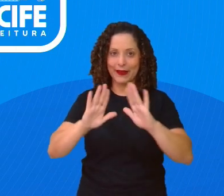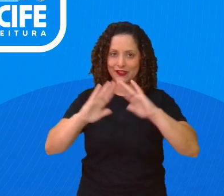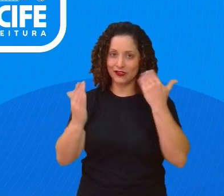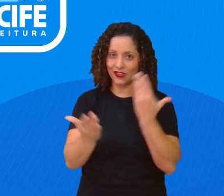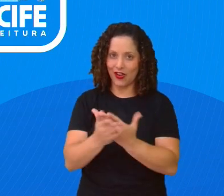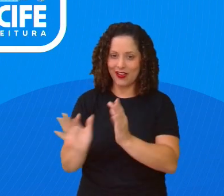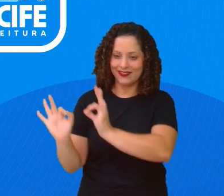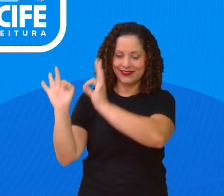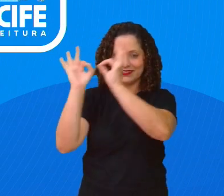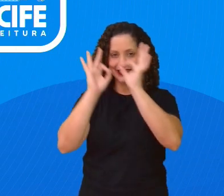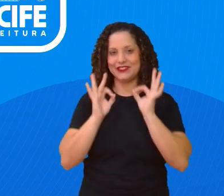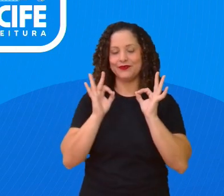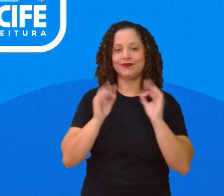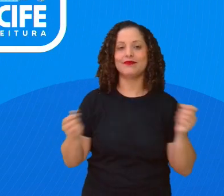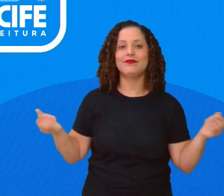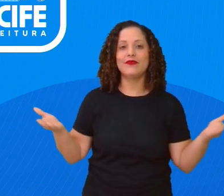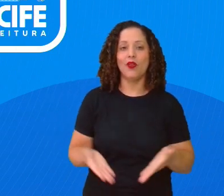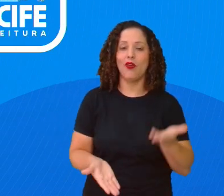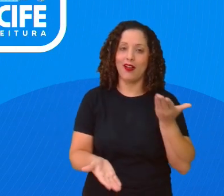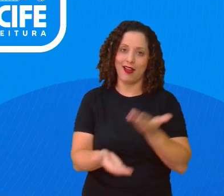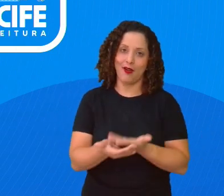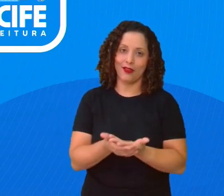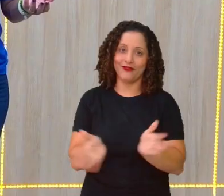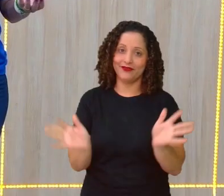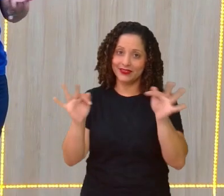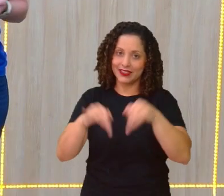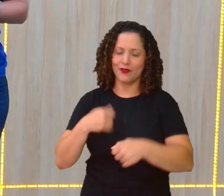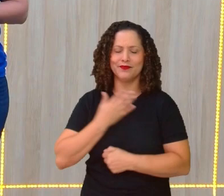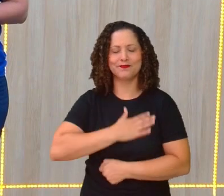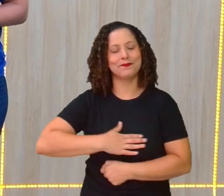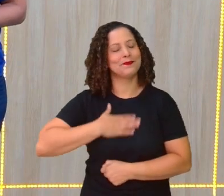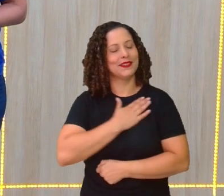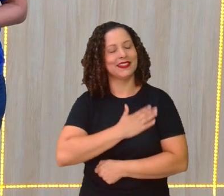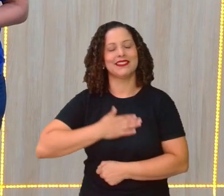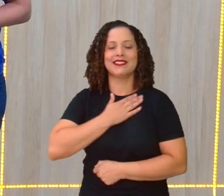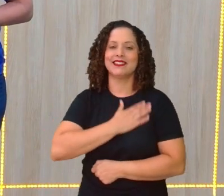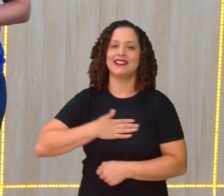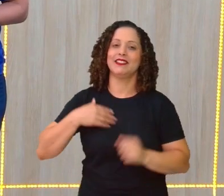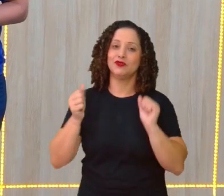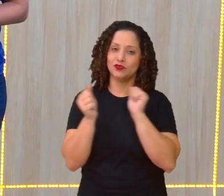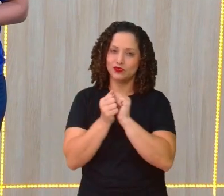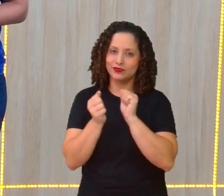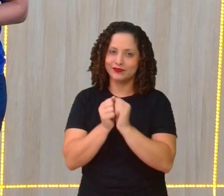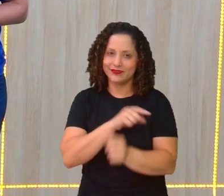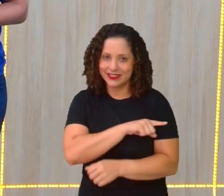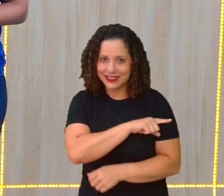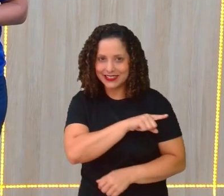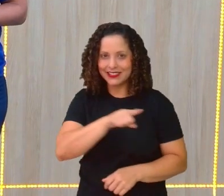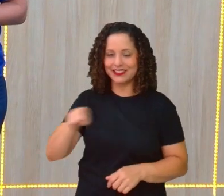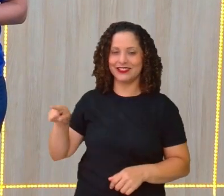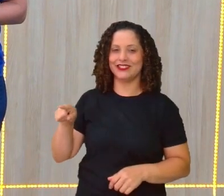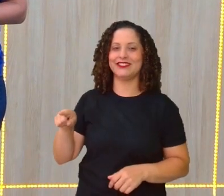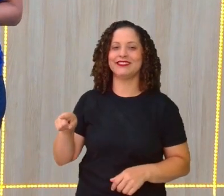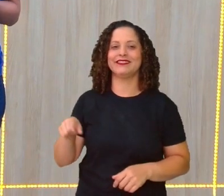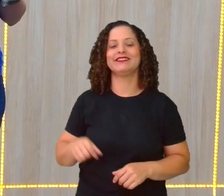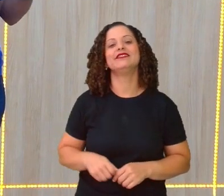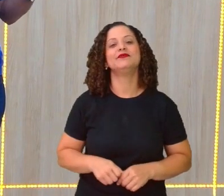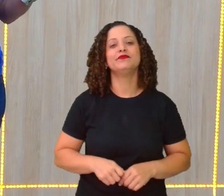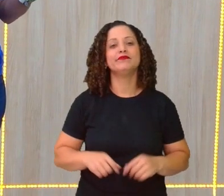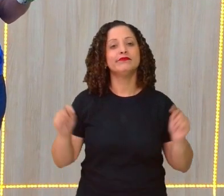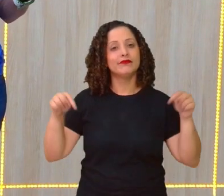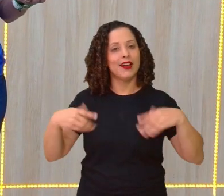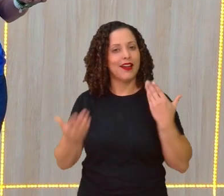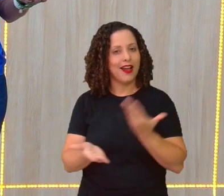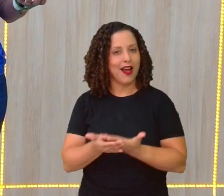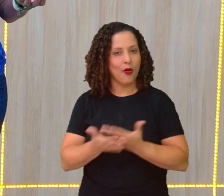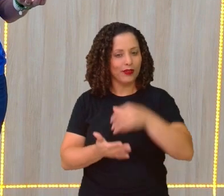acompanhando. Bom, eu vou ficando por aqui. Foi um prazer enorme estar mais uma vez com vocês, né, nessa aula